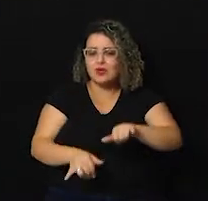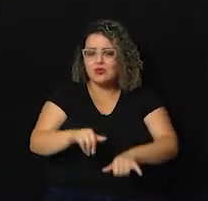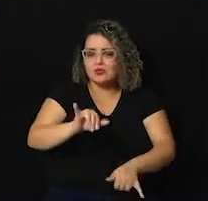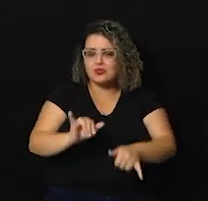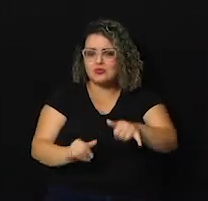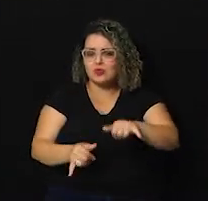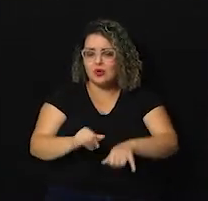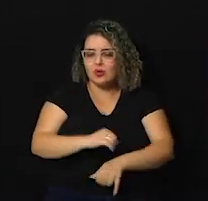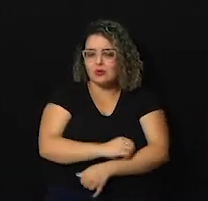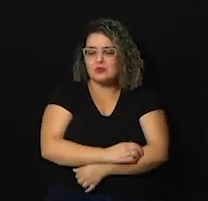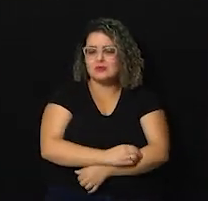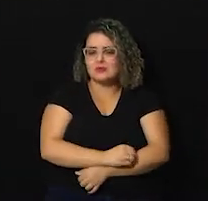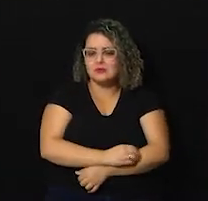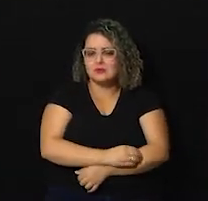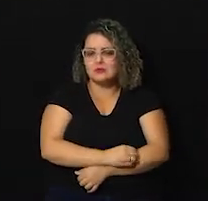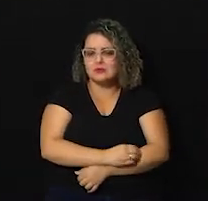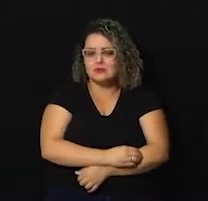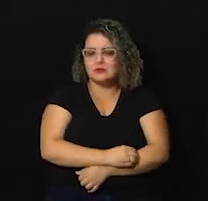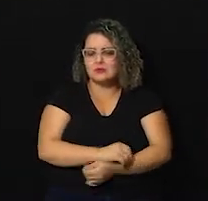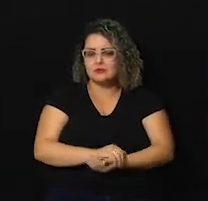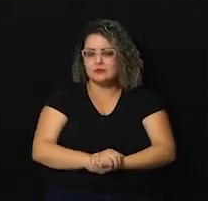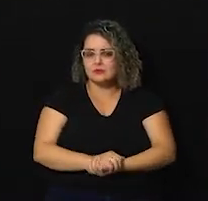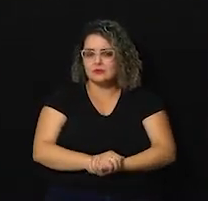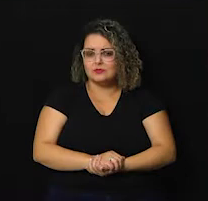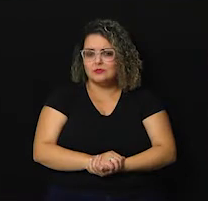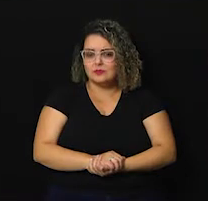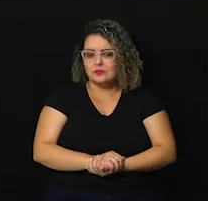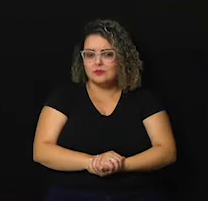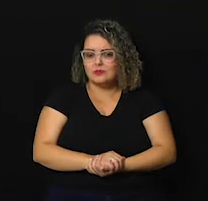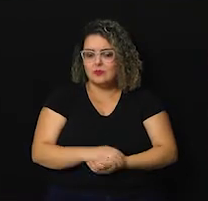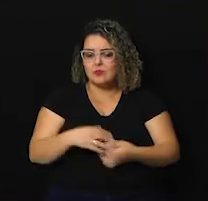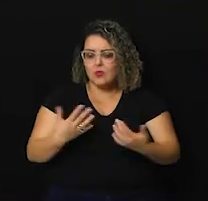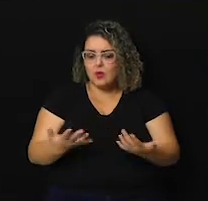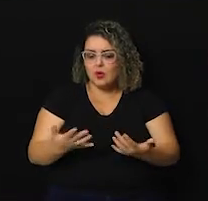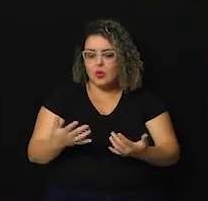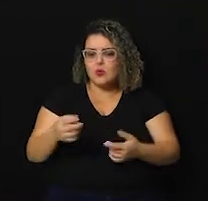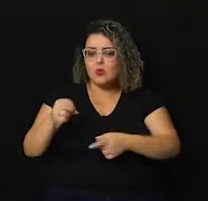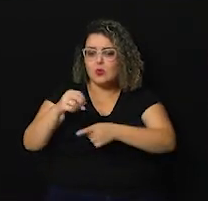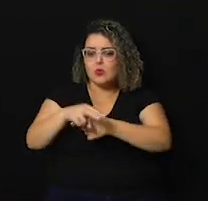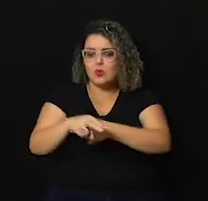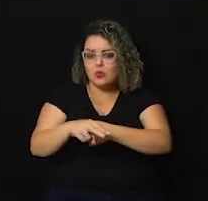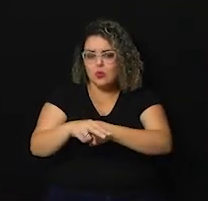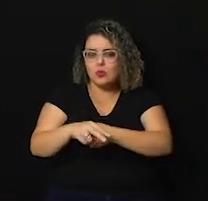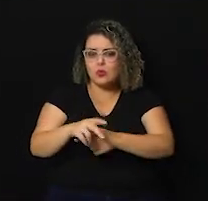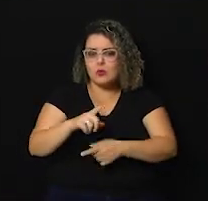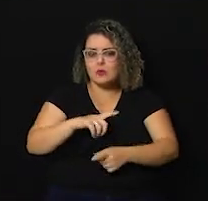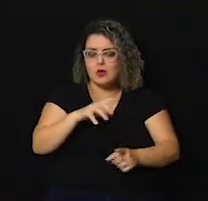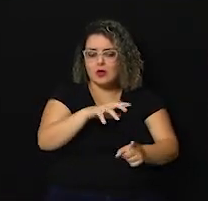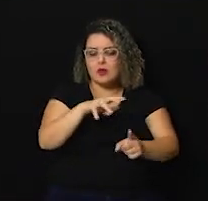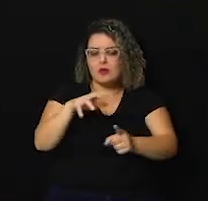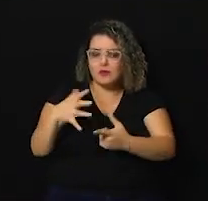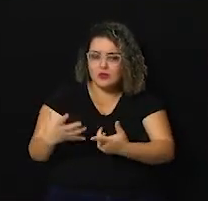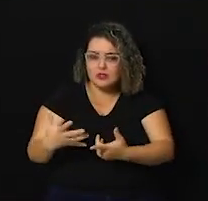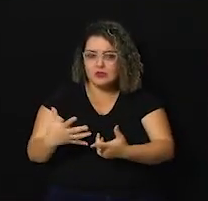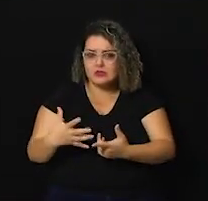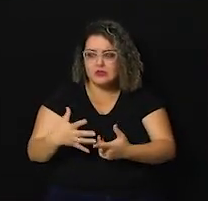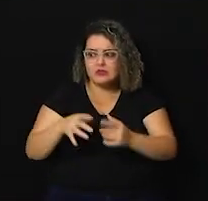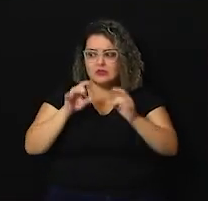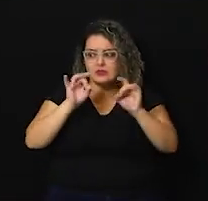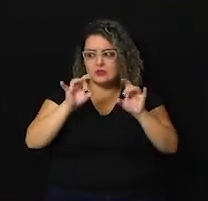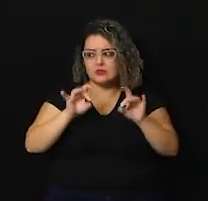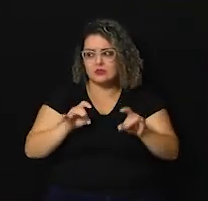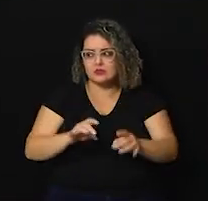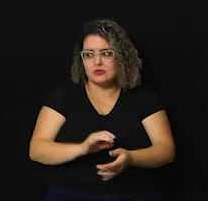toxinas quando elas são ocupadas por o seu corpo. Os agrotóxicos têm um efeito também,